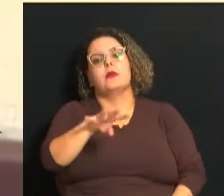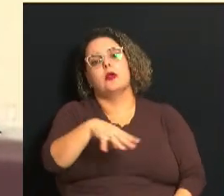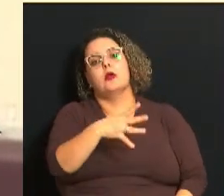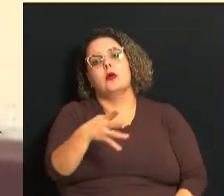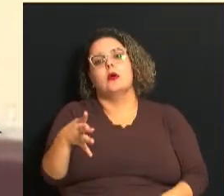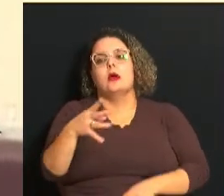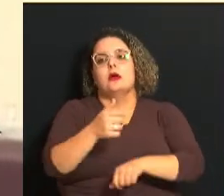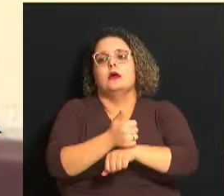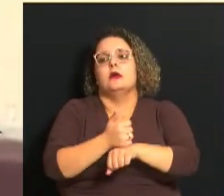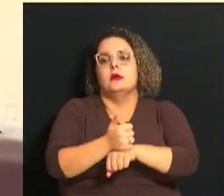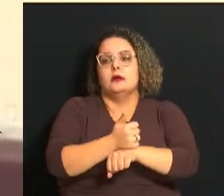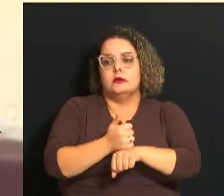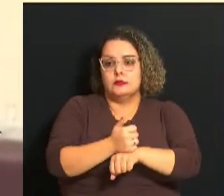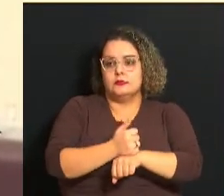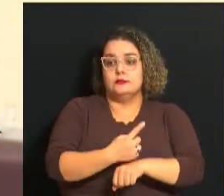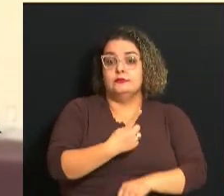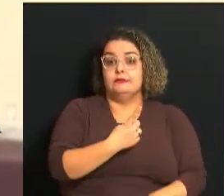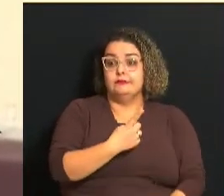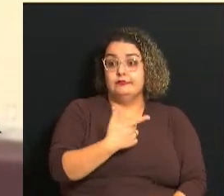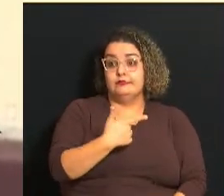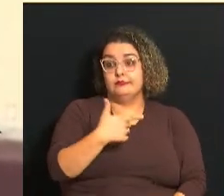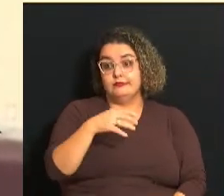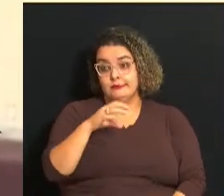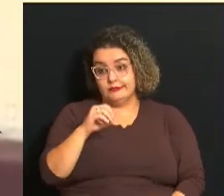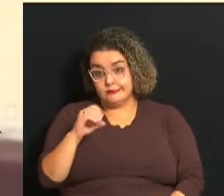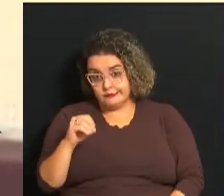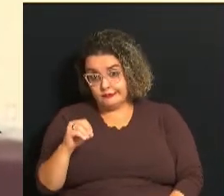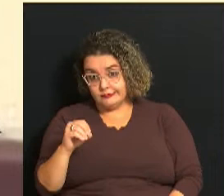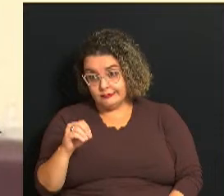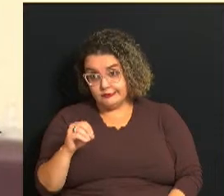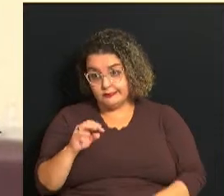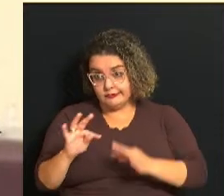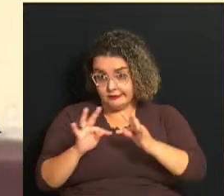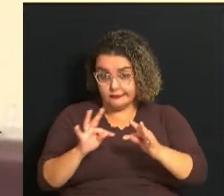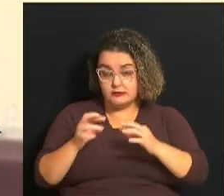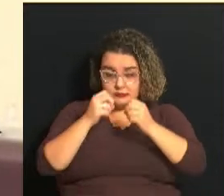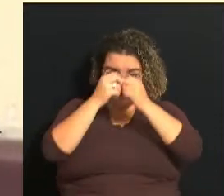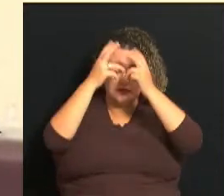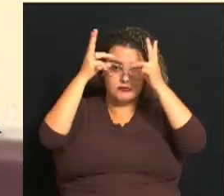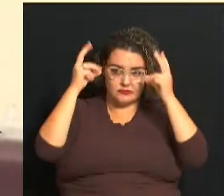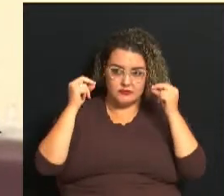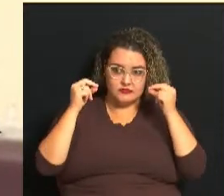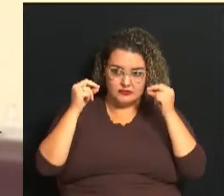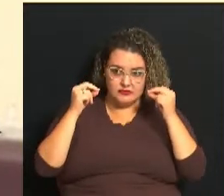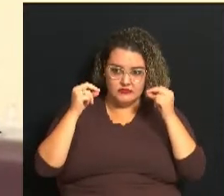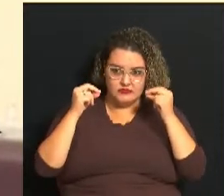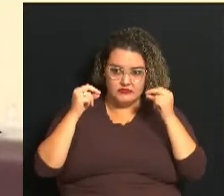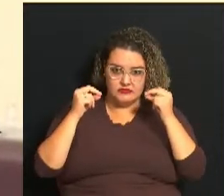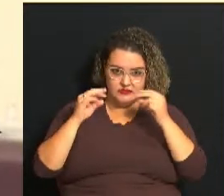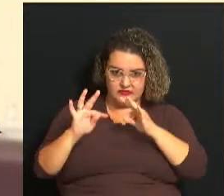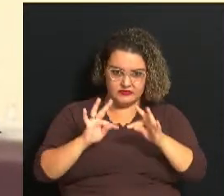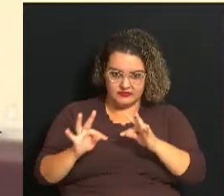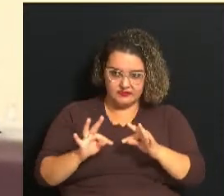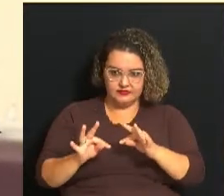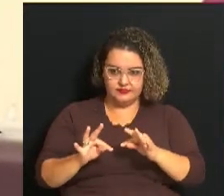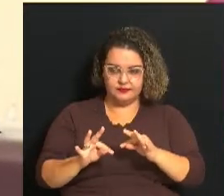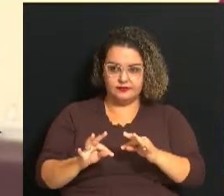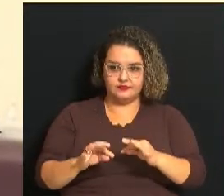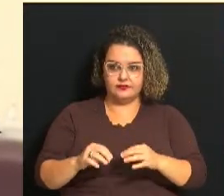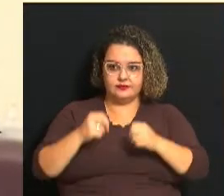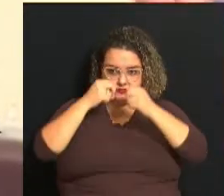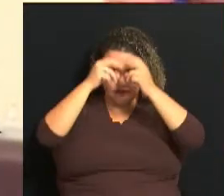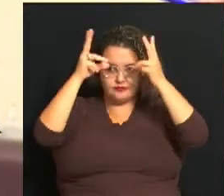têm a média de 1.200 que é o técnico auxiliar de enfermagem técnico de enfermagem e o Enfermeiro